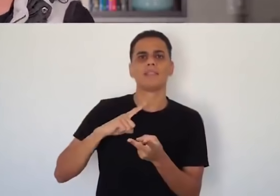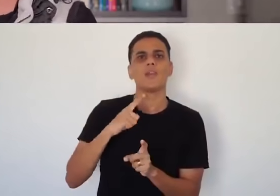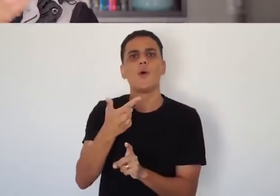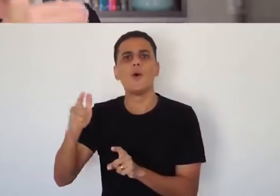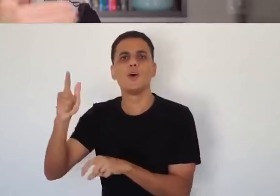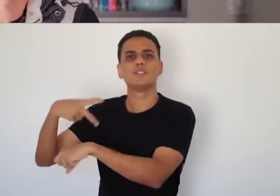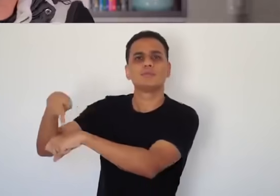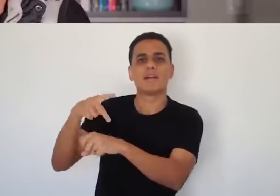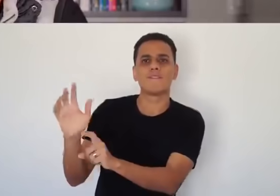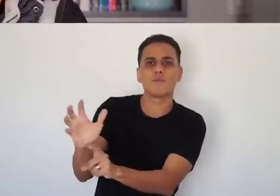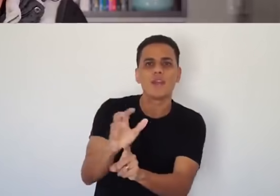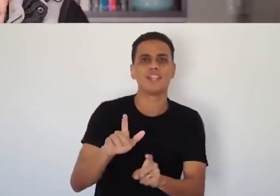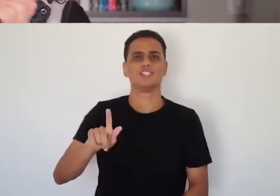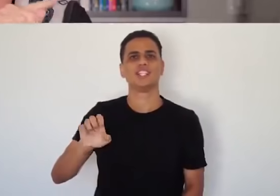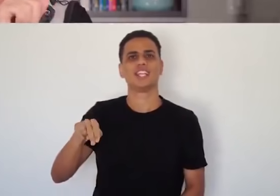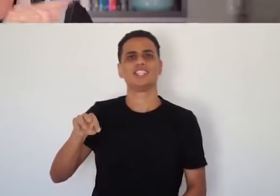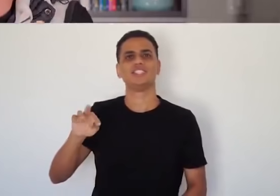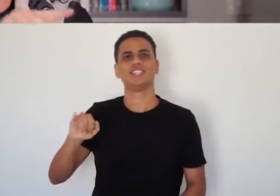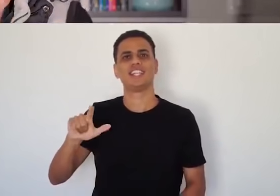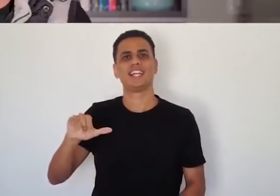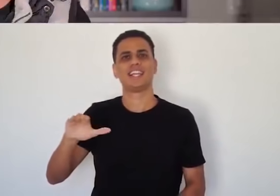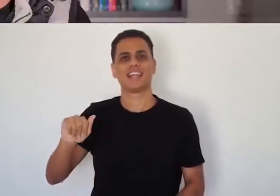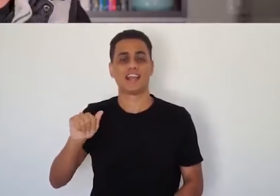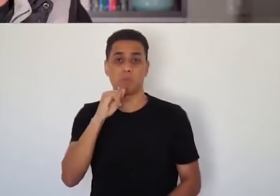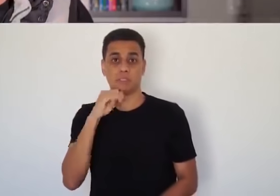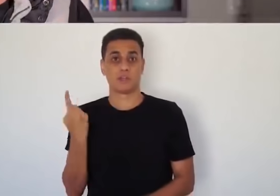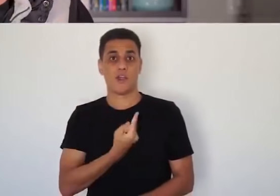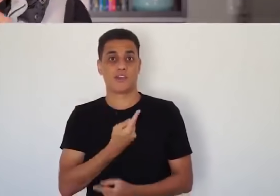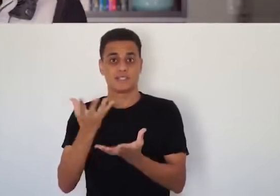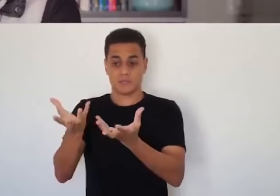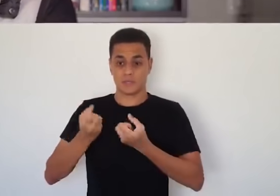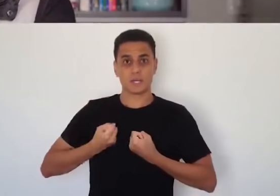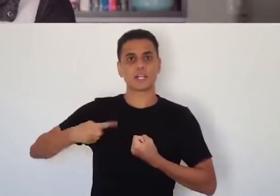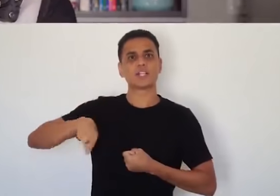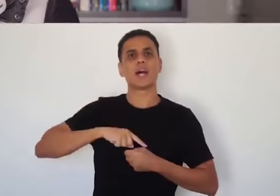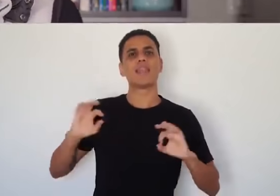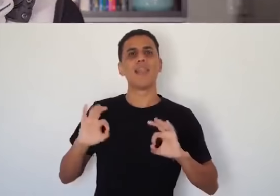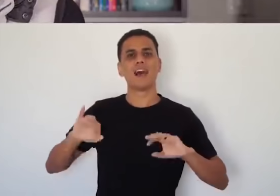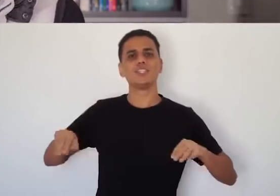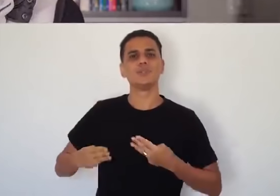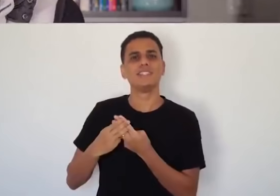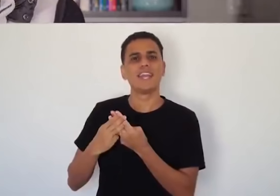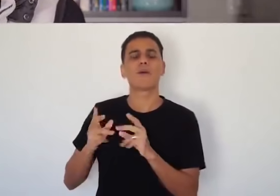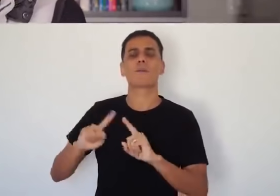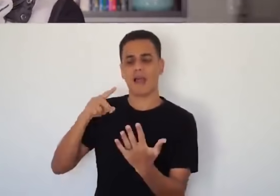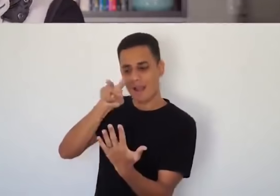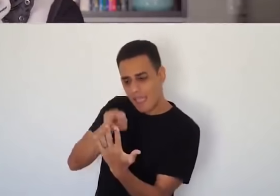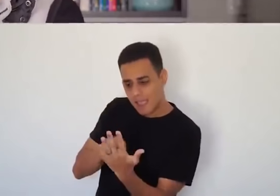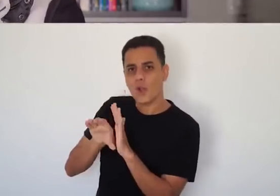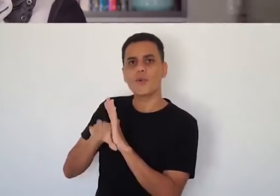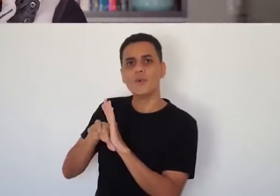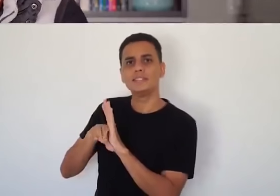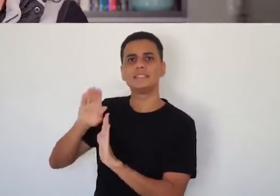não praticarmos. Então, de novo, Tiago está preocupado com que os cristãos que viriam